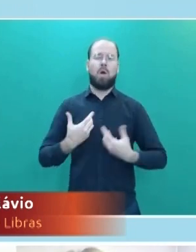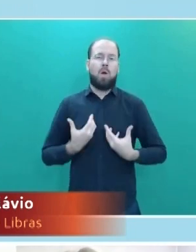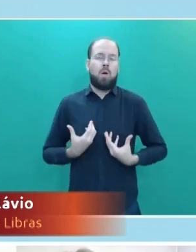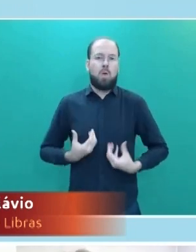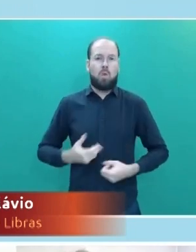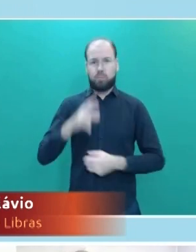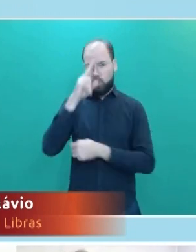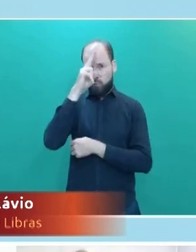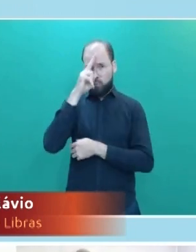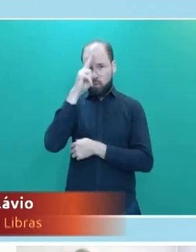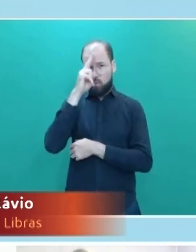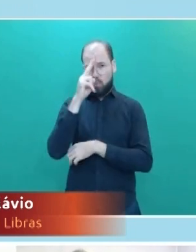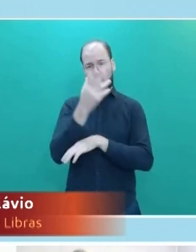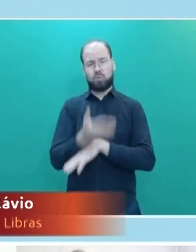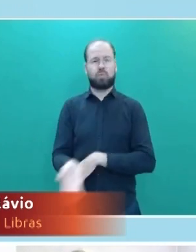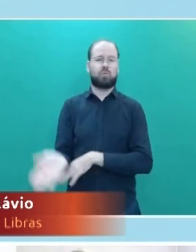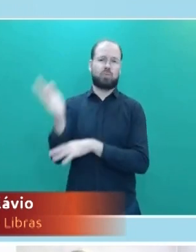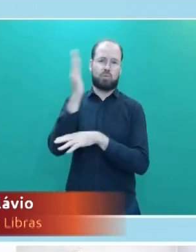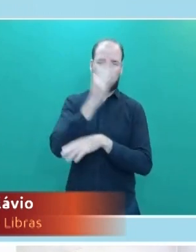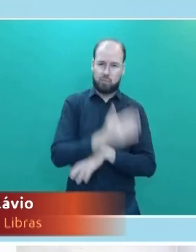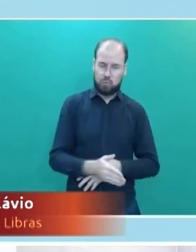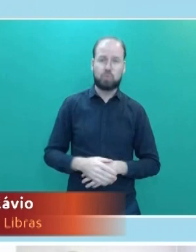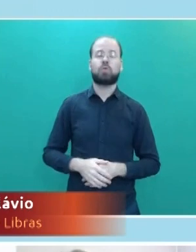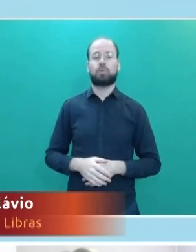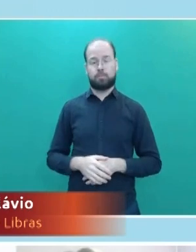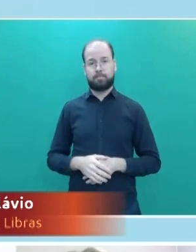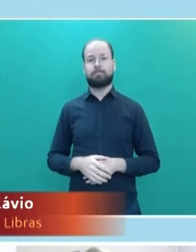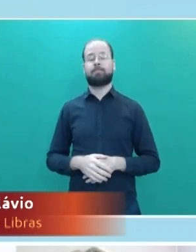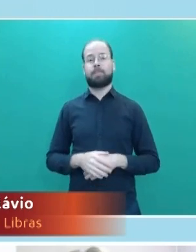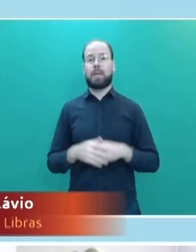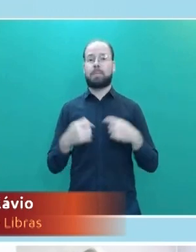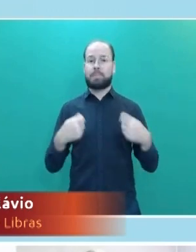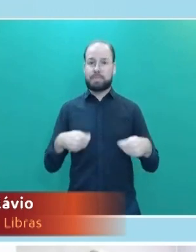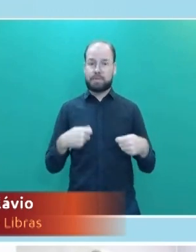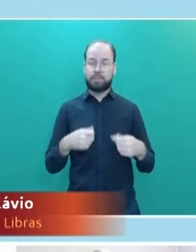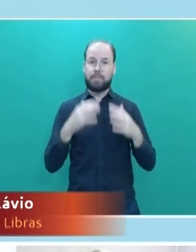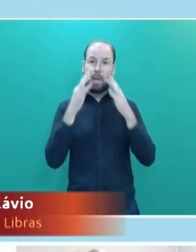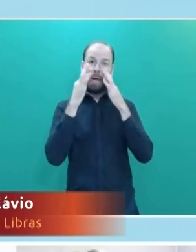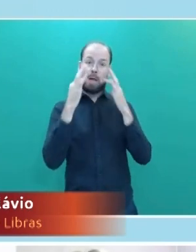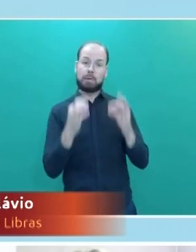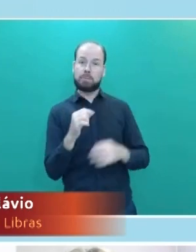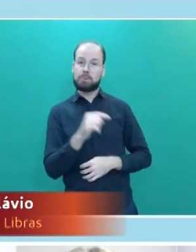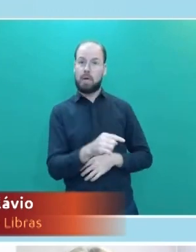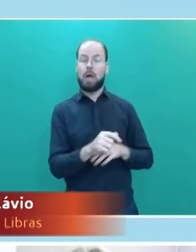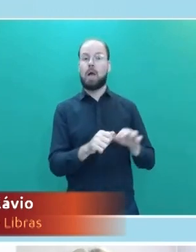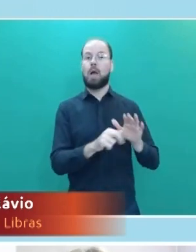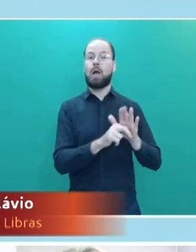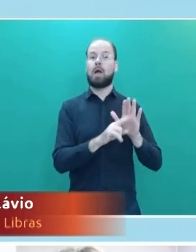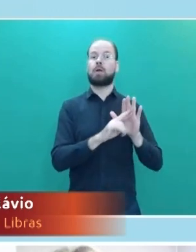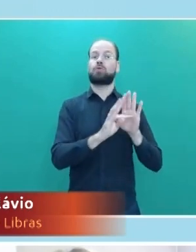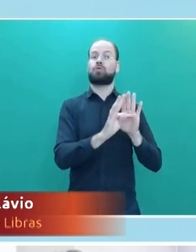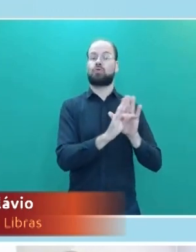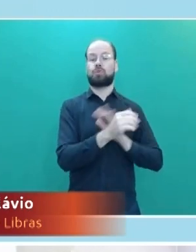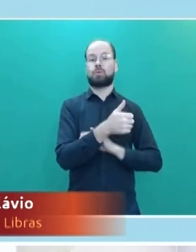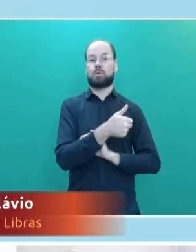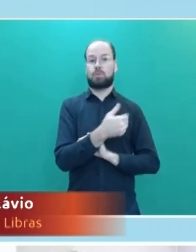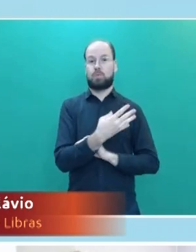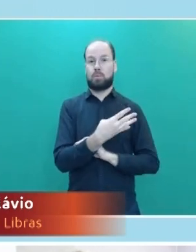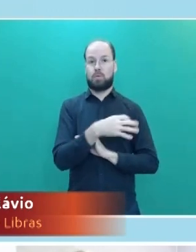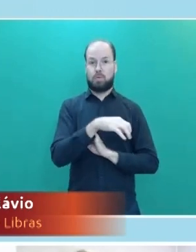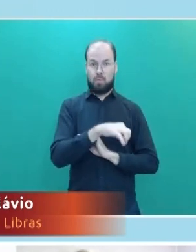essa interpretação que tem que ser dada ao artigo 149 do Código Penal é dentro,